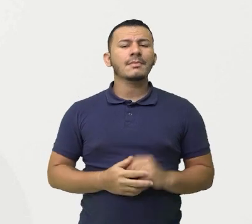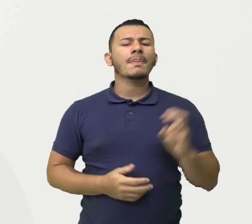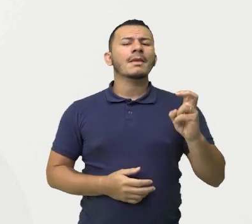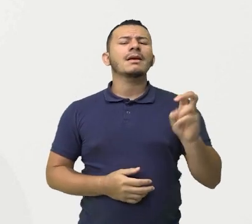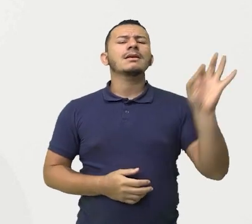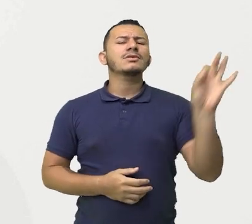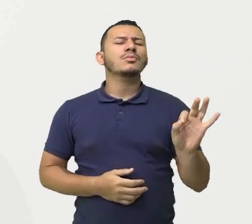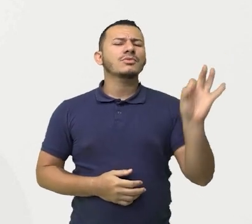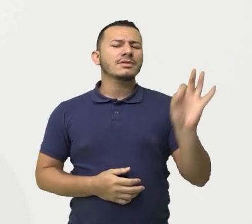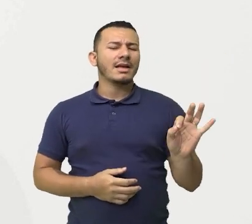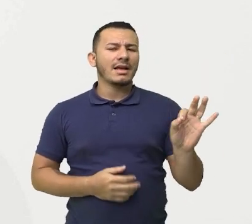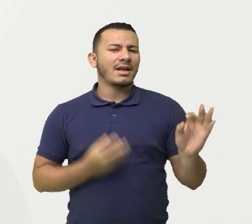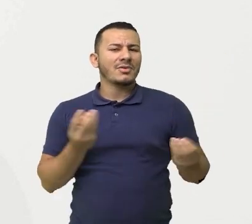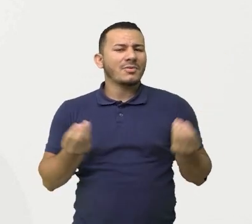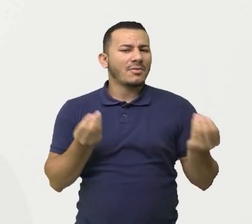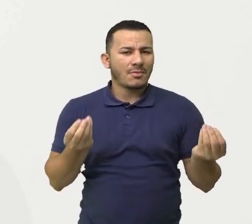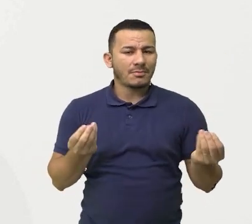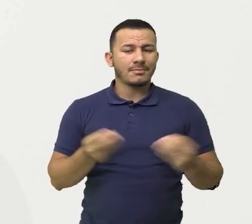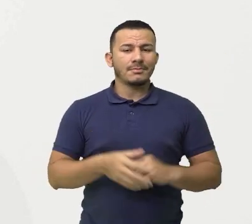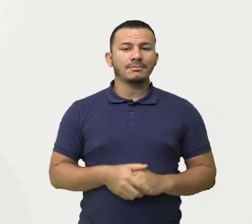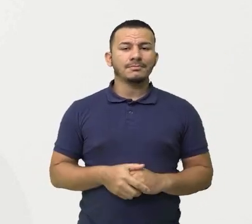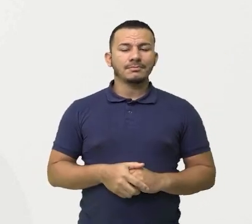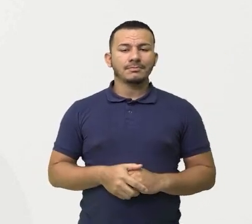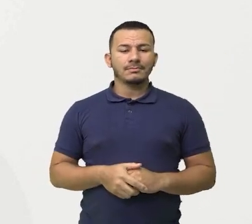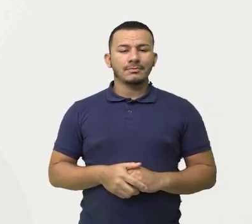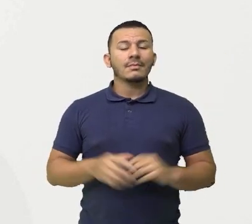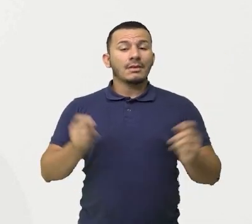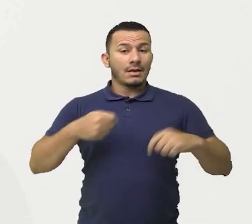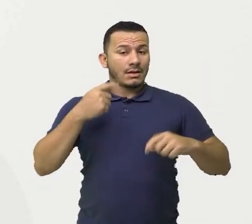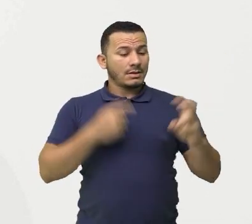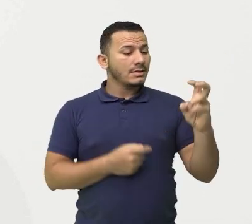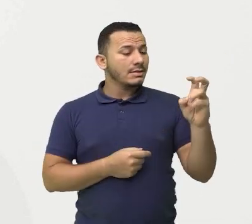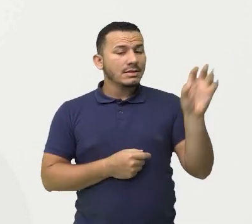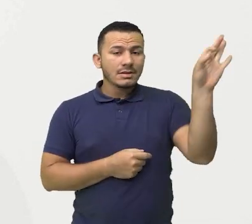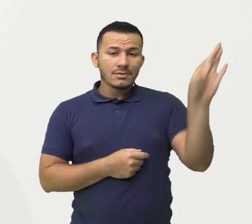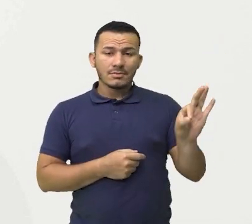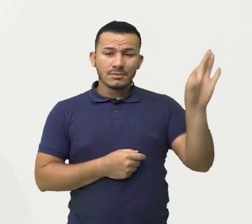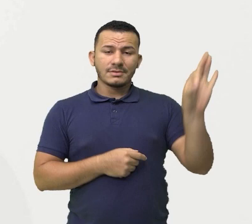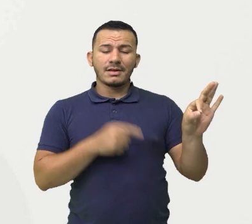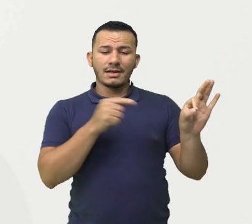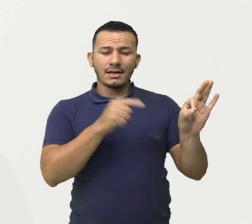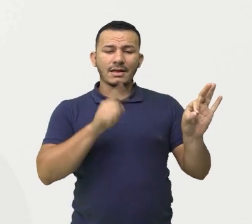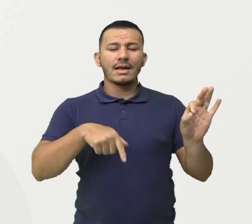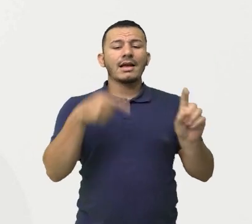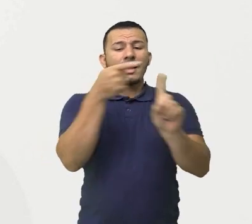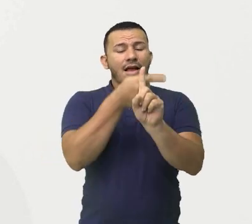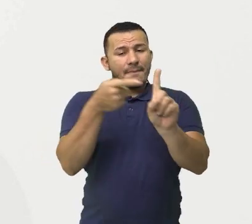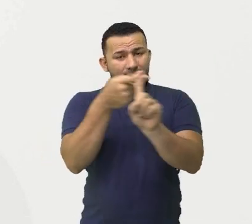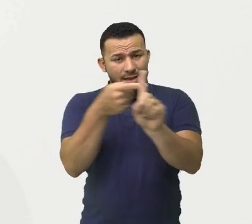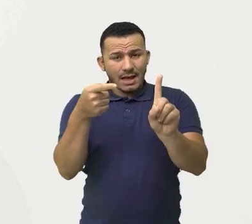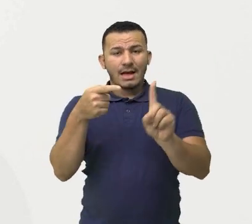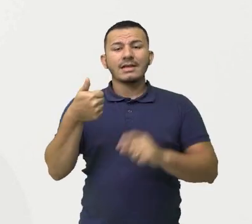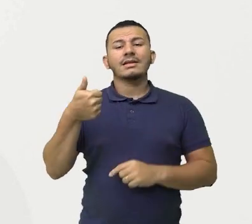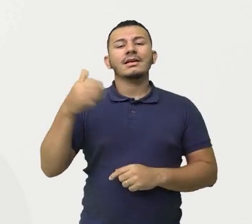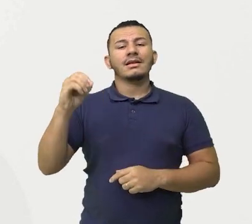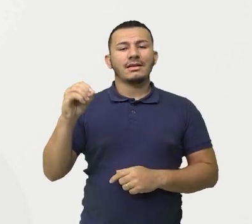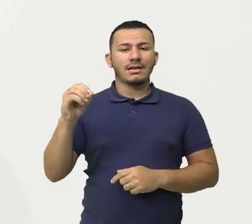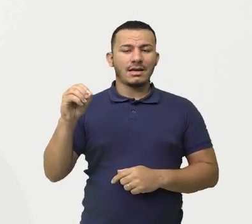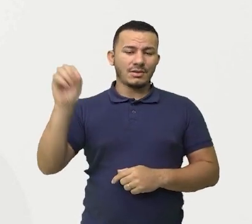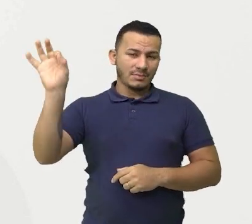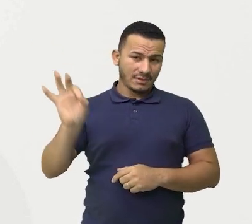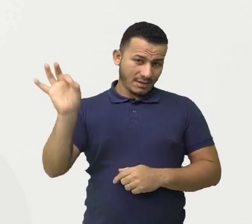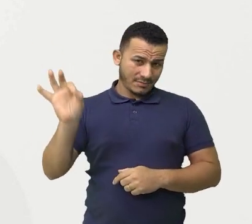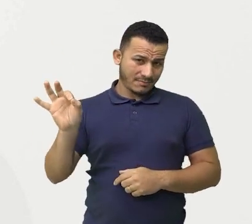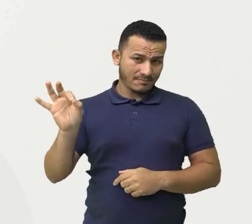5% dos alunos. 5%, há de você concordar que 5% é a metade